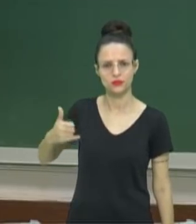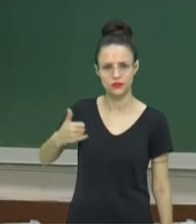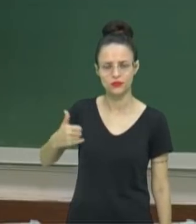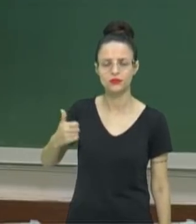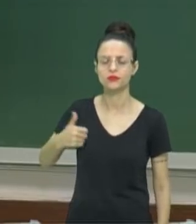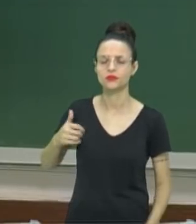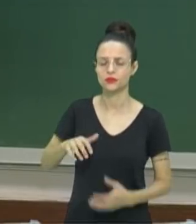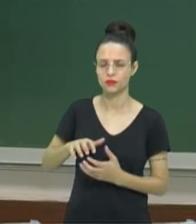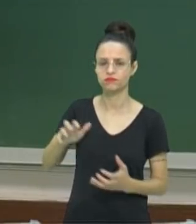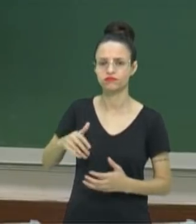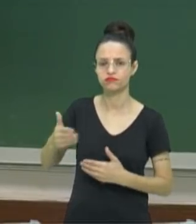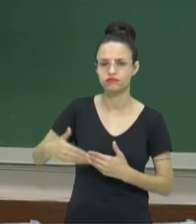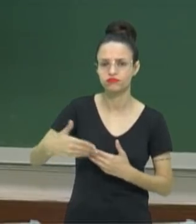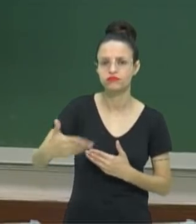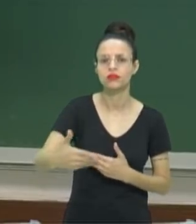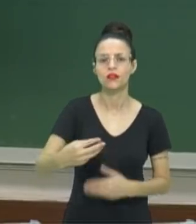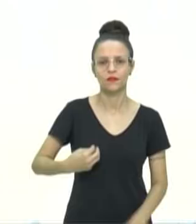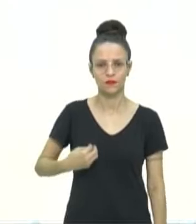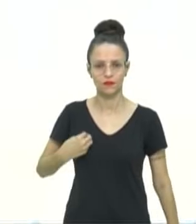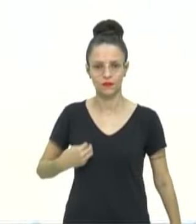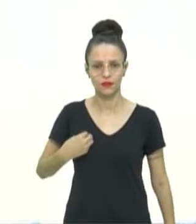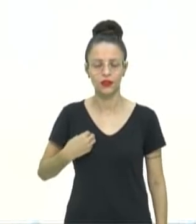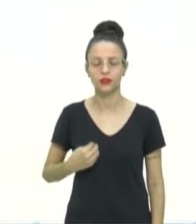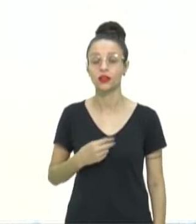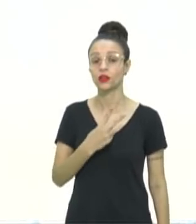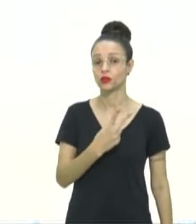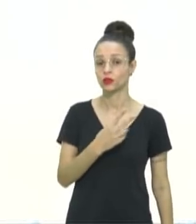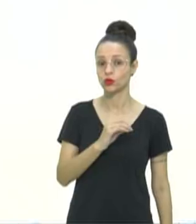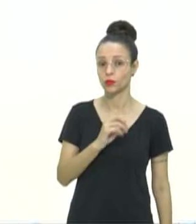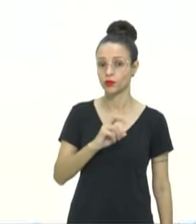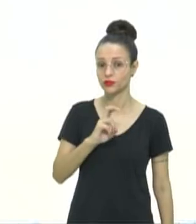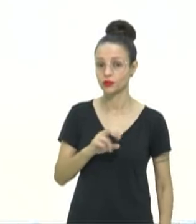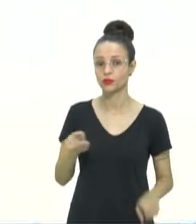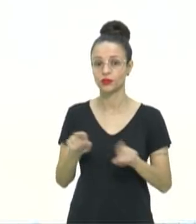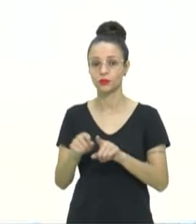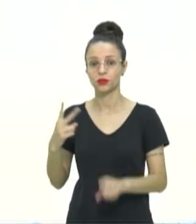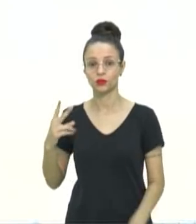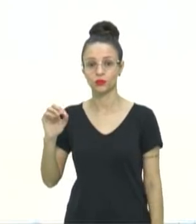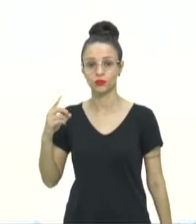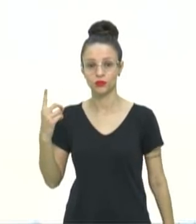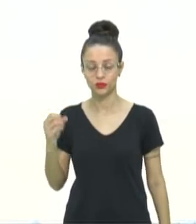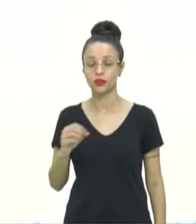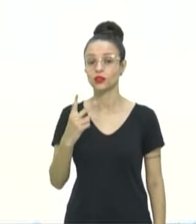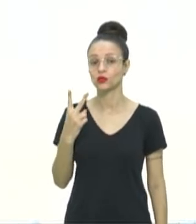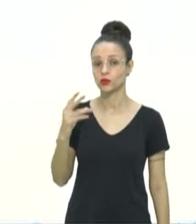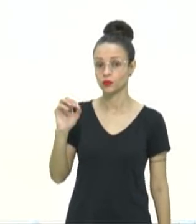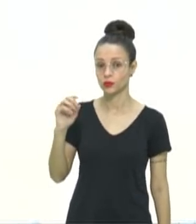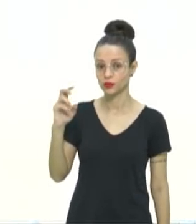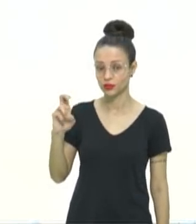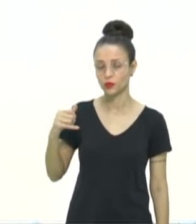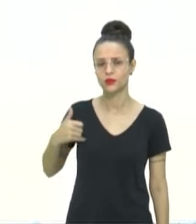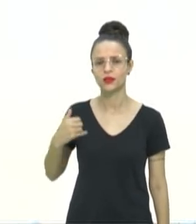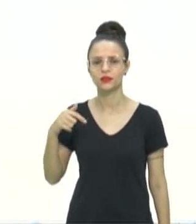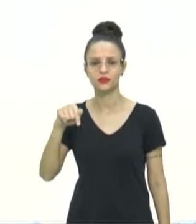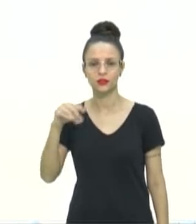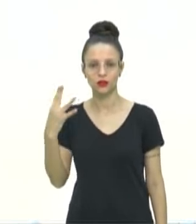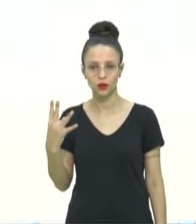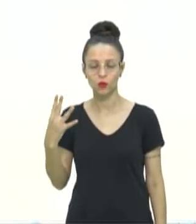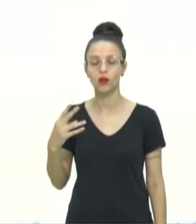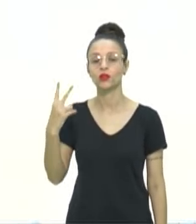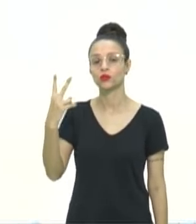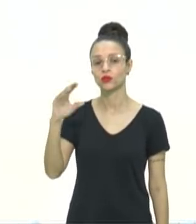vida, tanto em 2005 quanto em 2016. Só que ela aumentou. Em 2005 era de 74 anos,